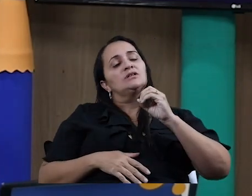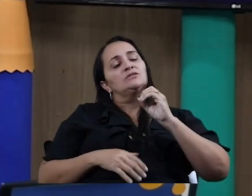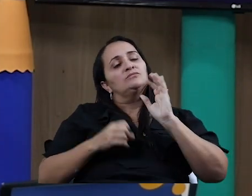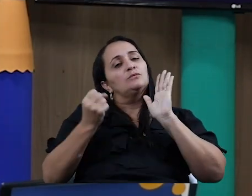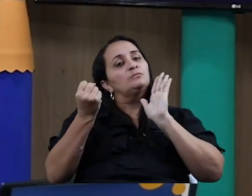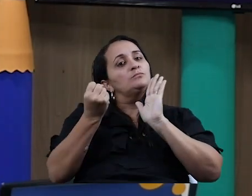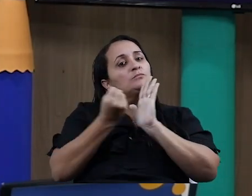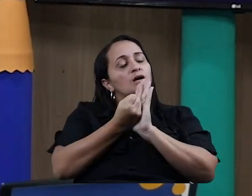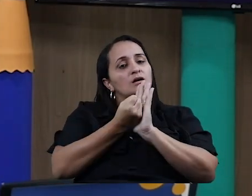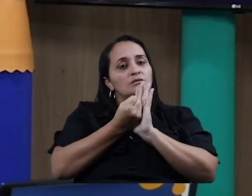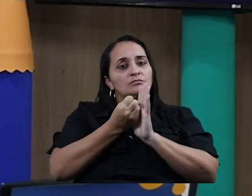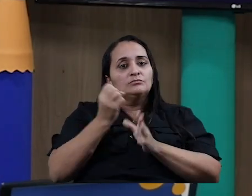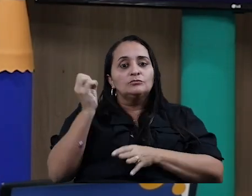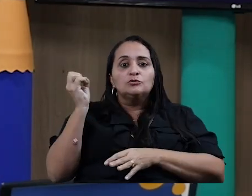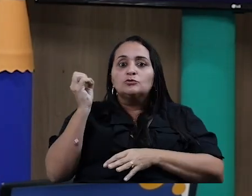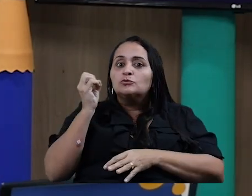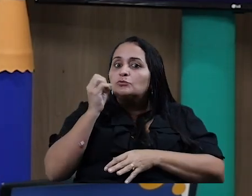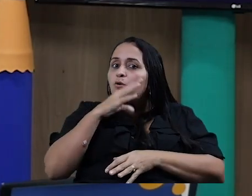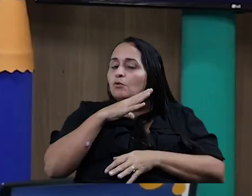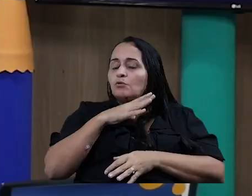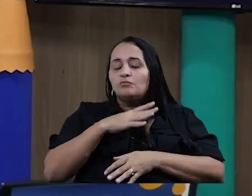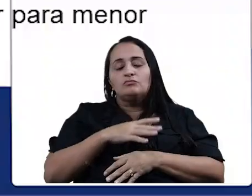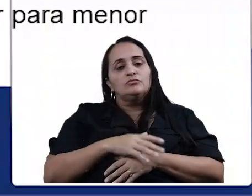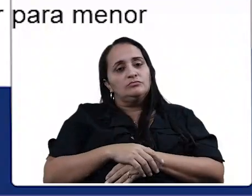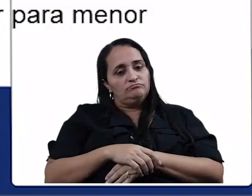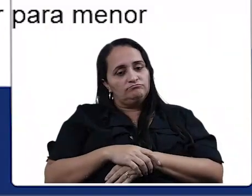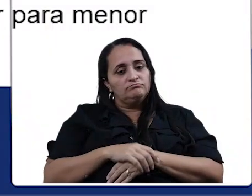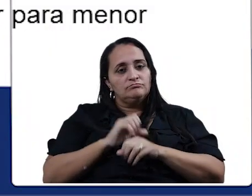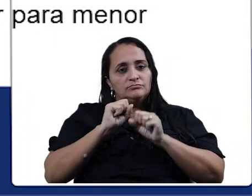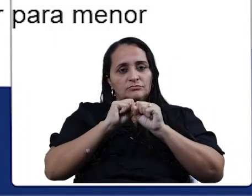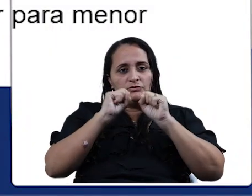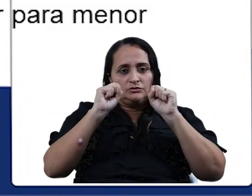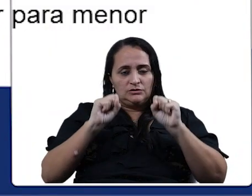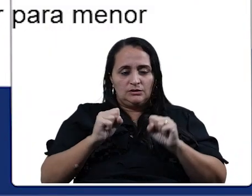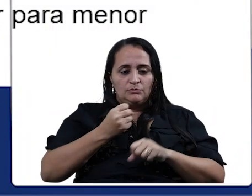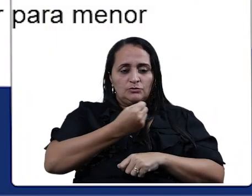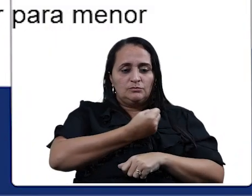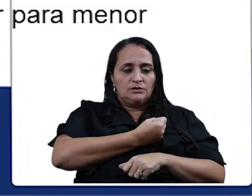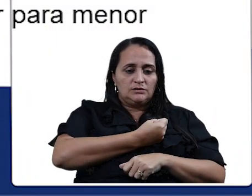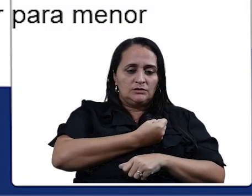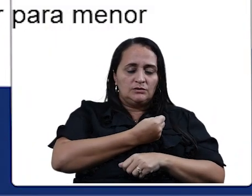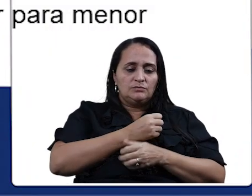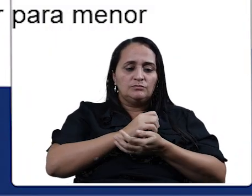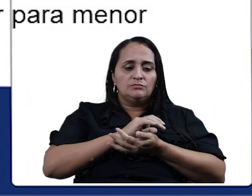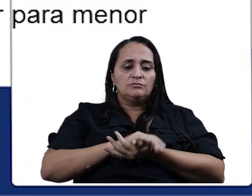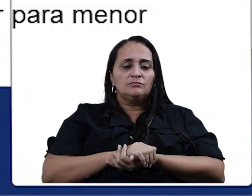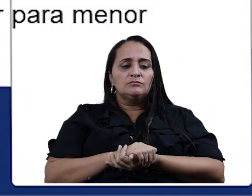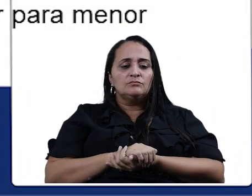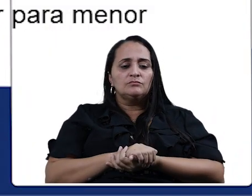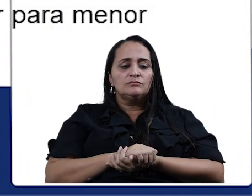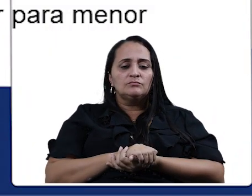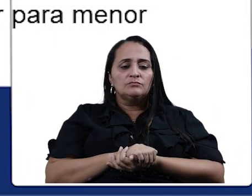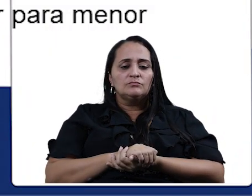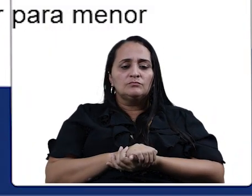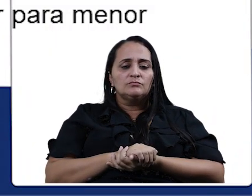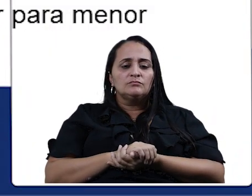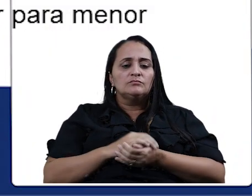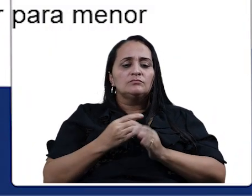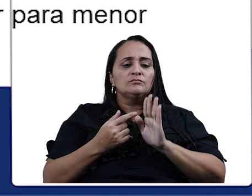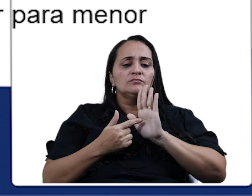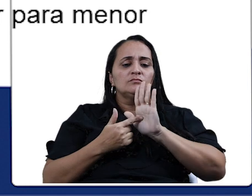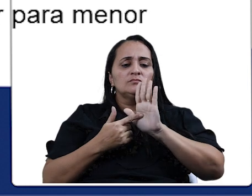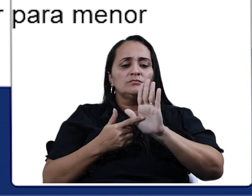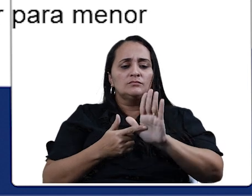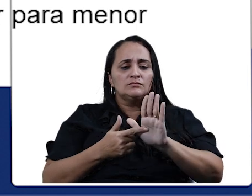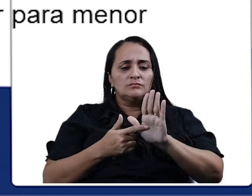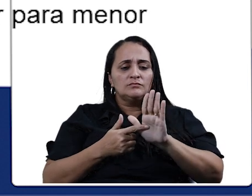marco inovador para a questão do sistema de numeração. E aí continua. Adotaram um símbolo algarismo para